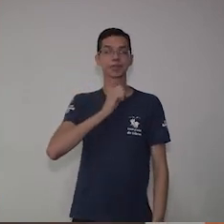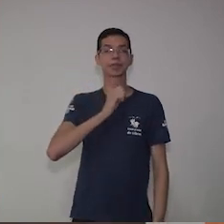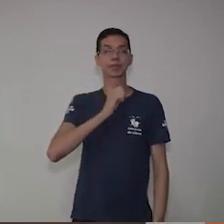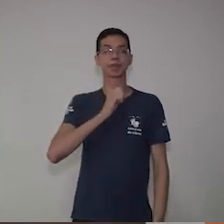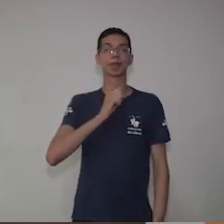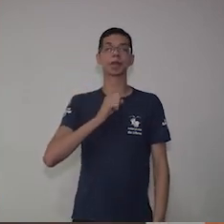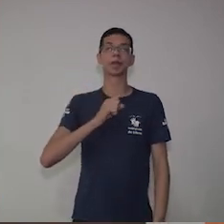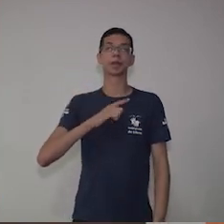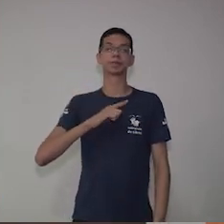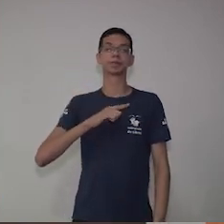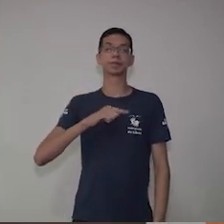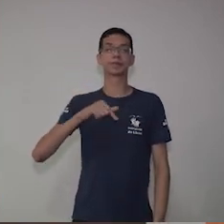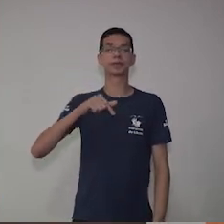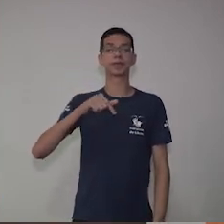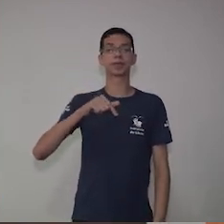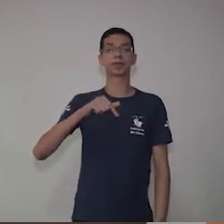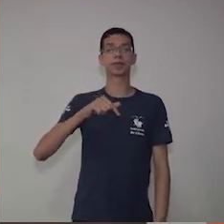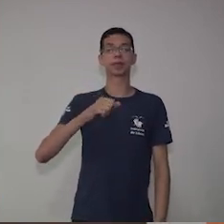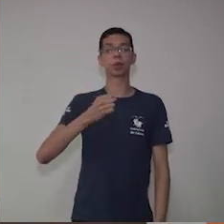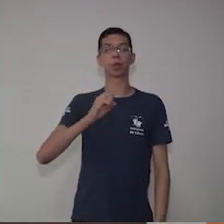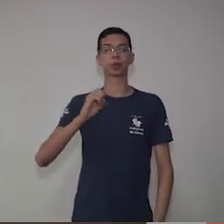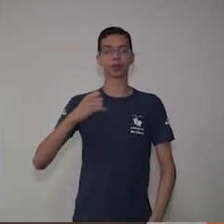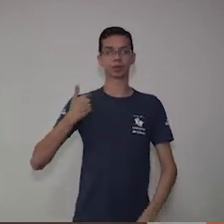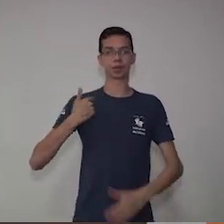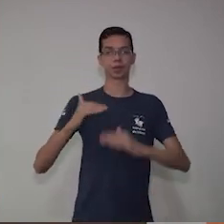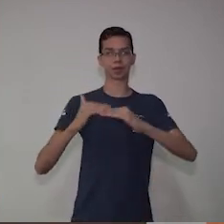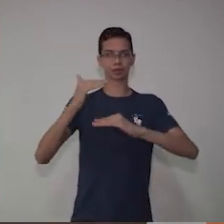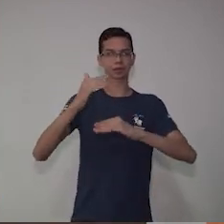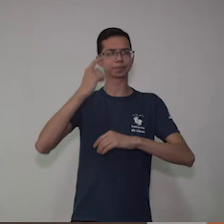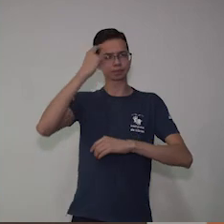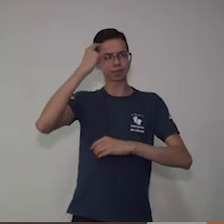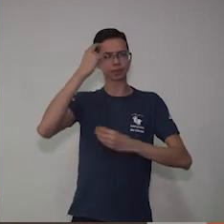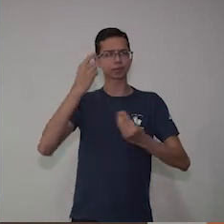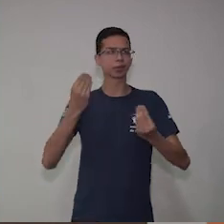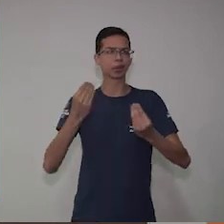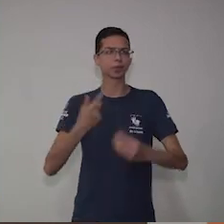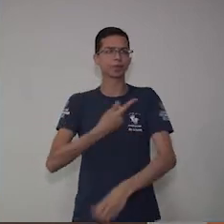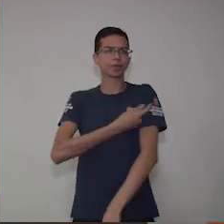existe uma estimativa do total nessa faixa etária a serem vacinados.